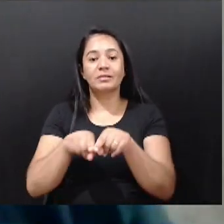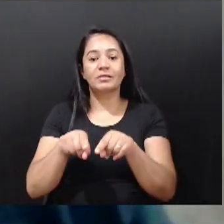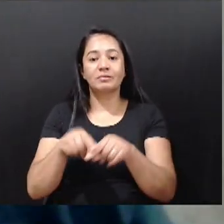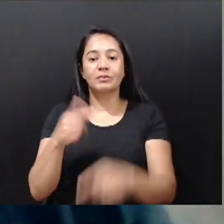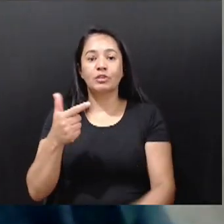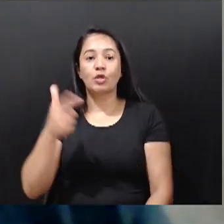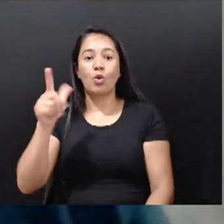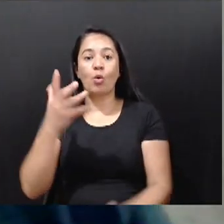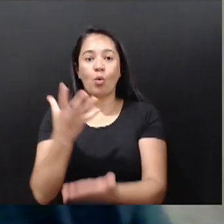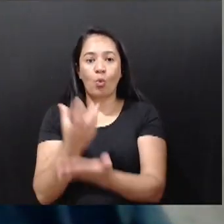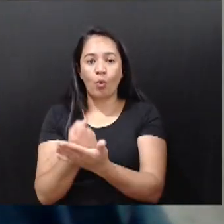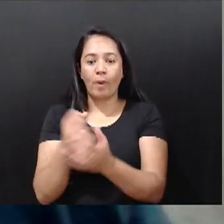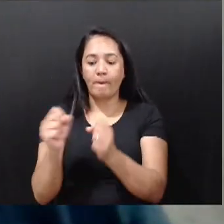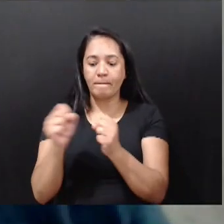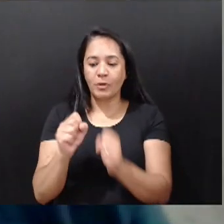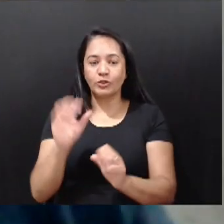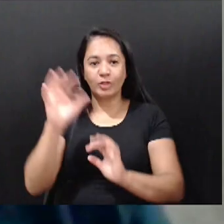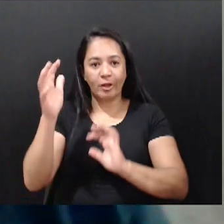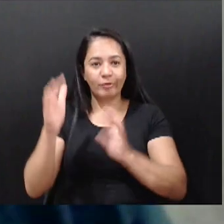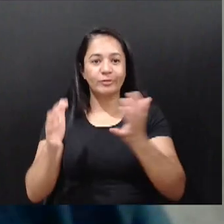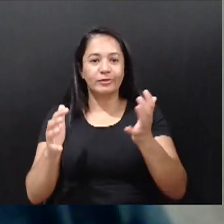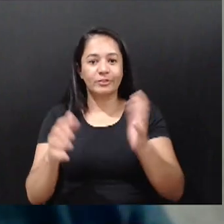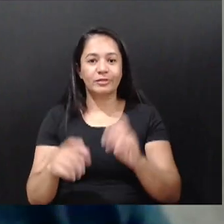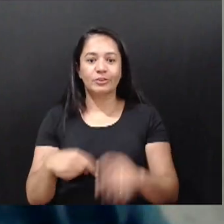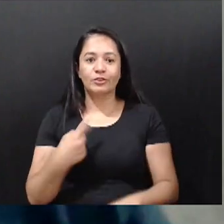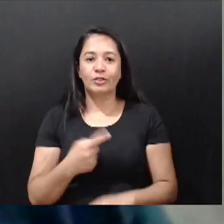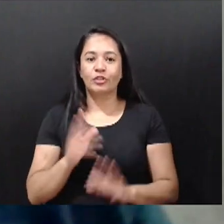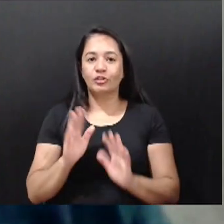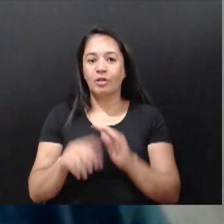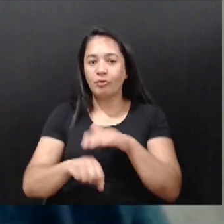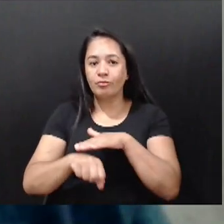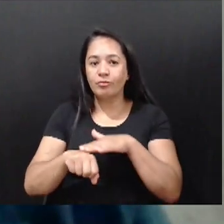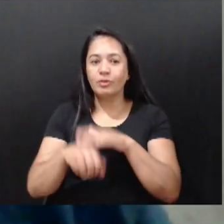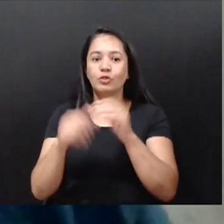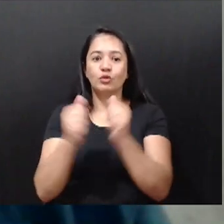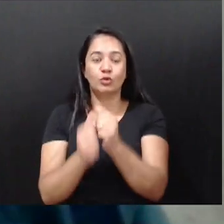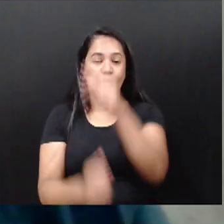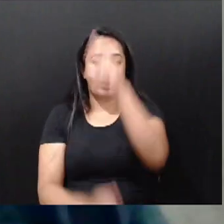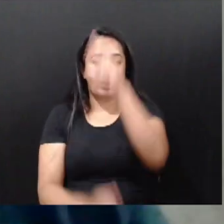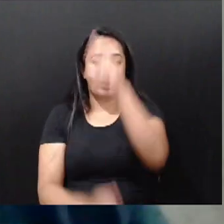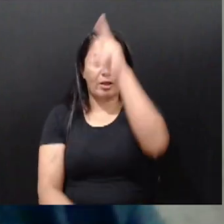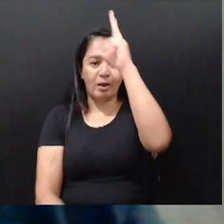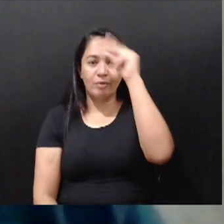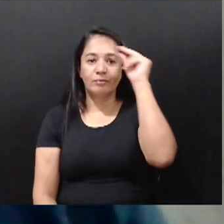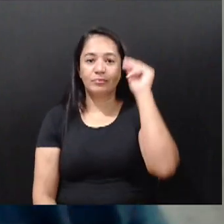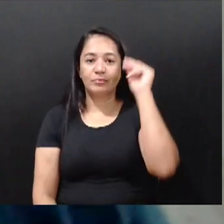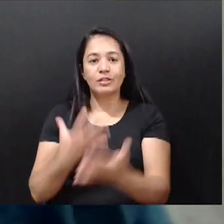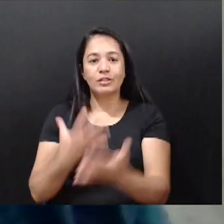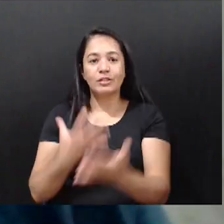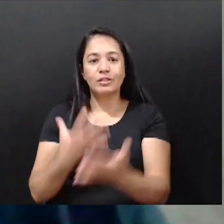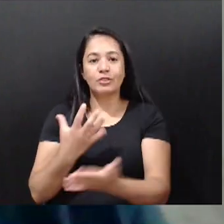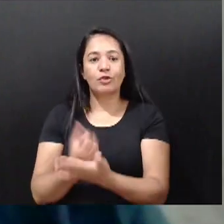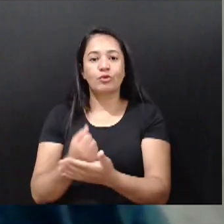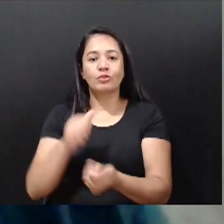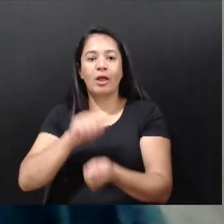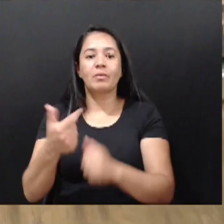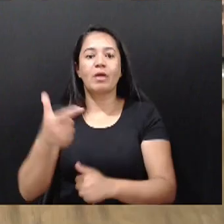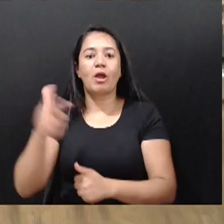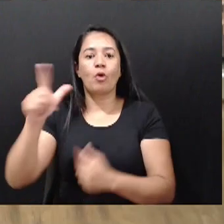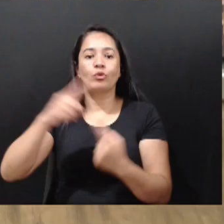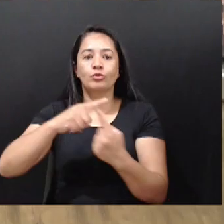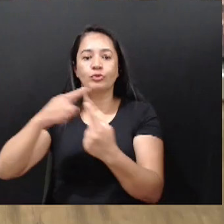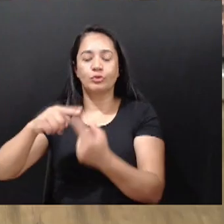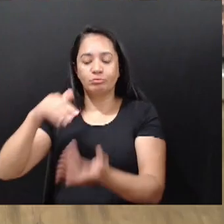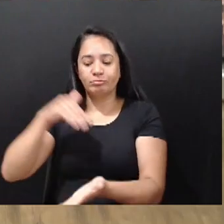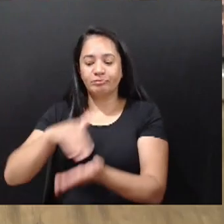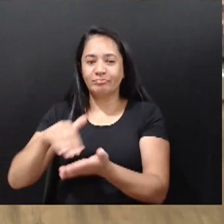surgir depois, já estamos em conversa com a prefeitura, para que esse aplicativo seja adaptável depois para outras secretarias. Tá ótimo, então,